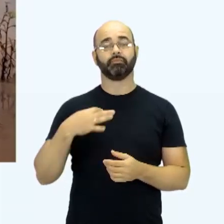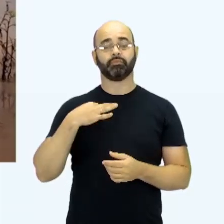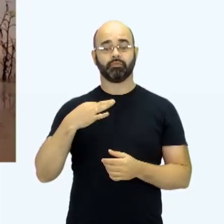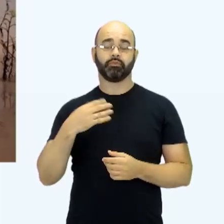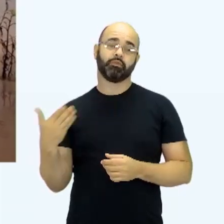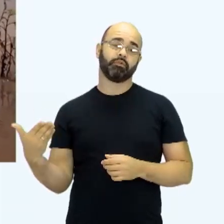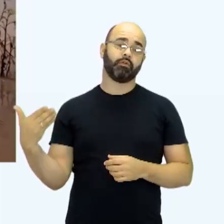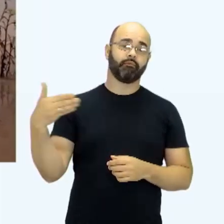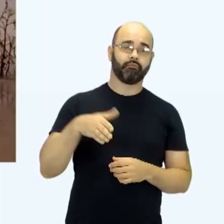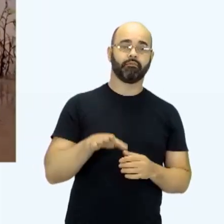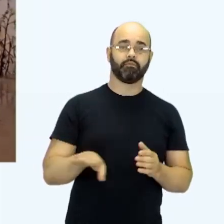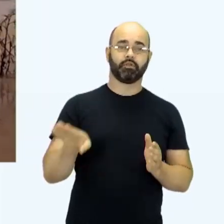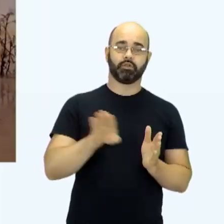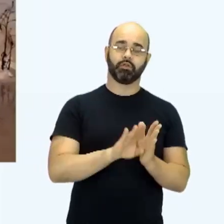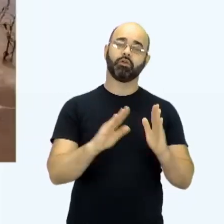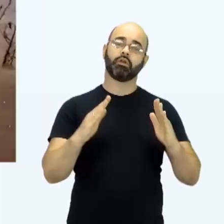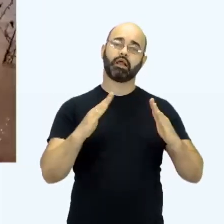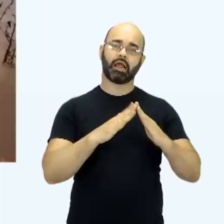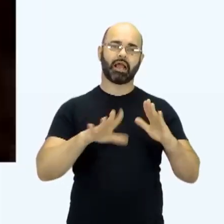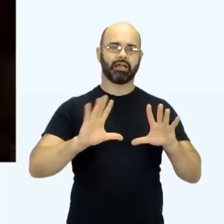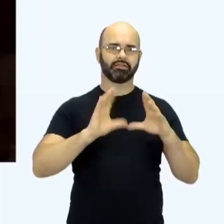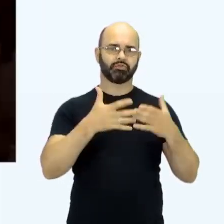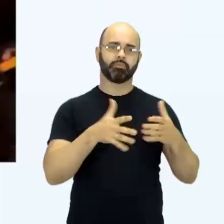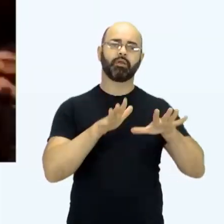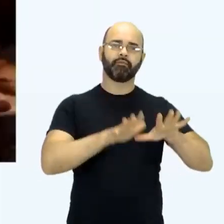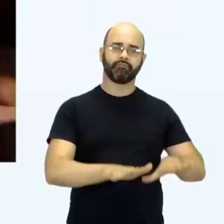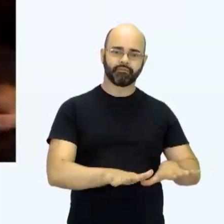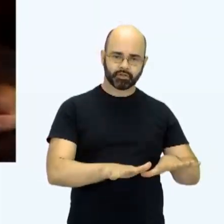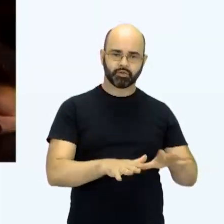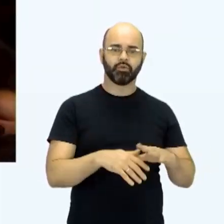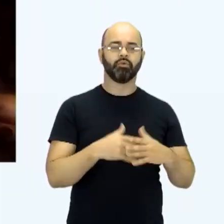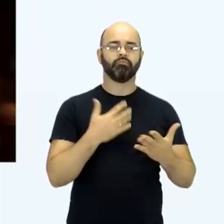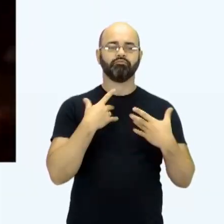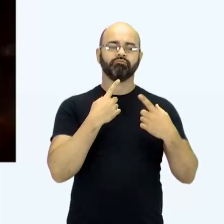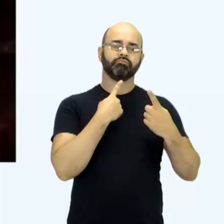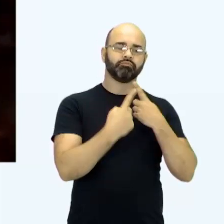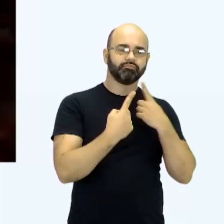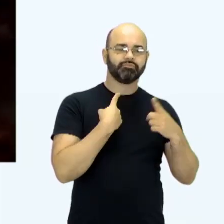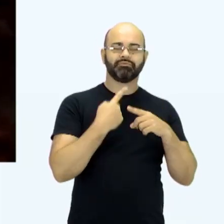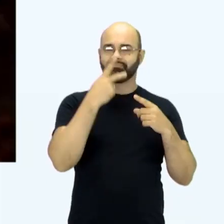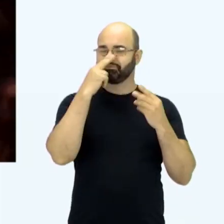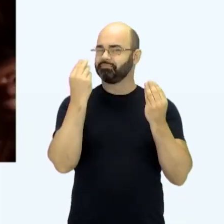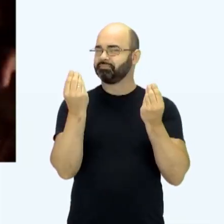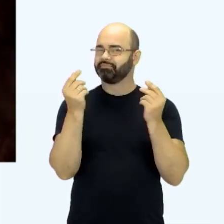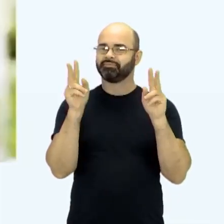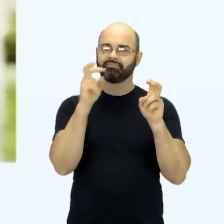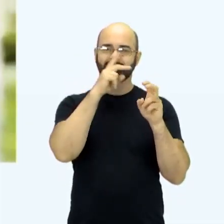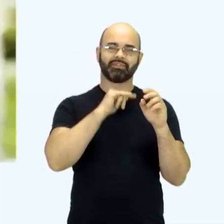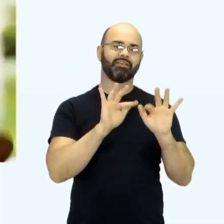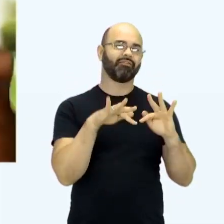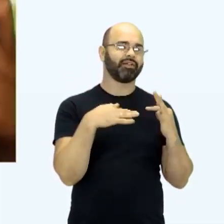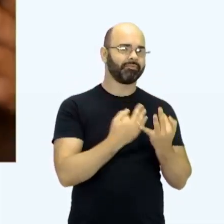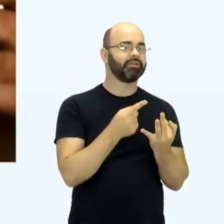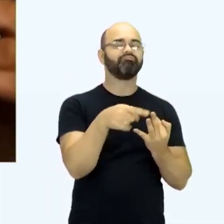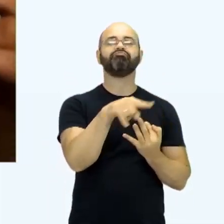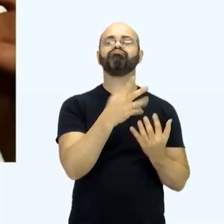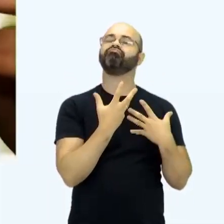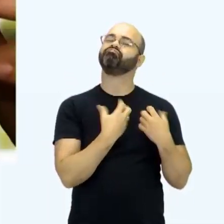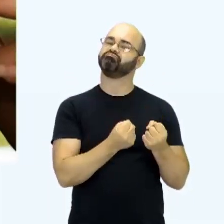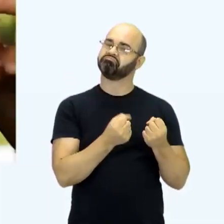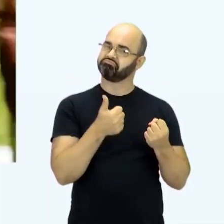vieram, ficaram na casa dos comunitários e tal. Se estreitou uma relação quase familiar, até de uma ótima aceitação, realmente,